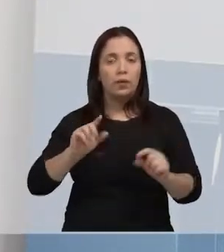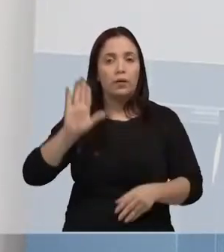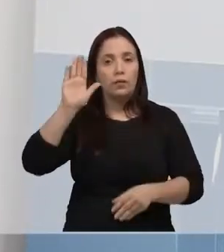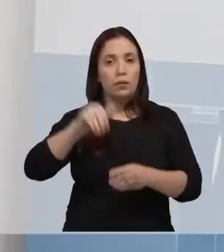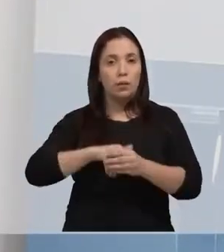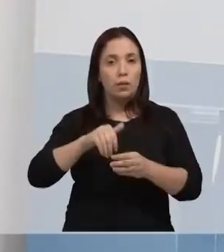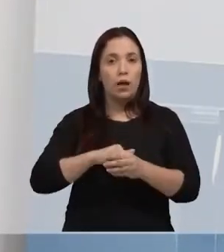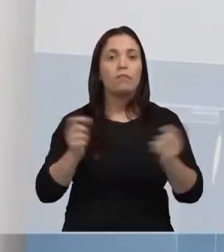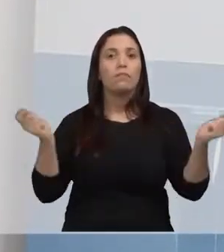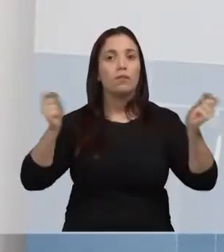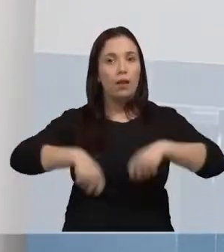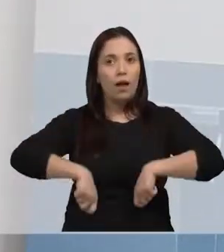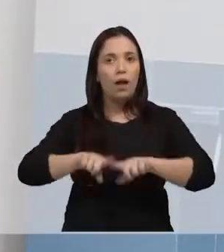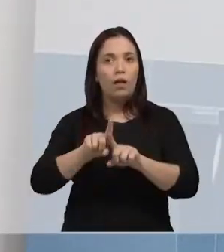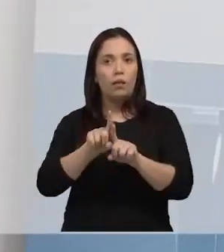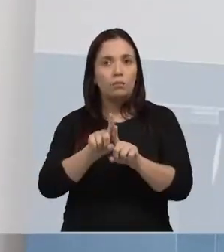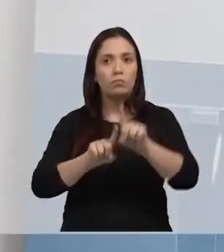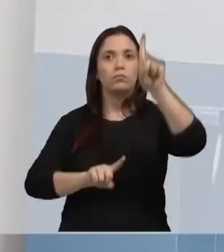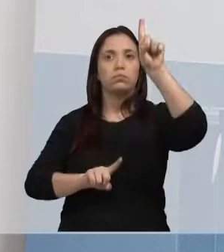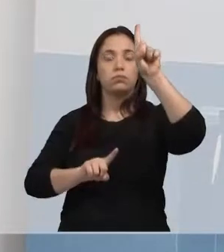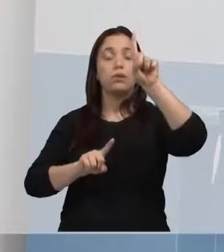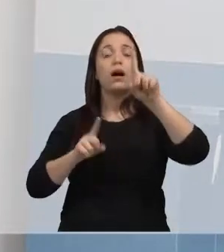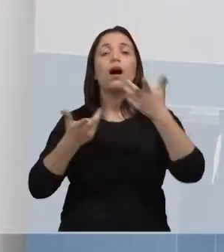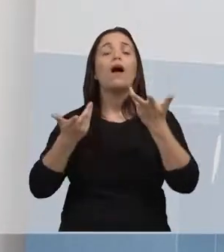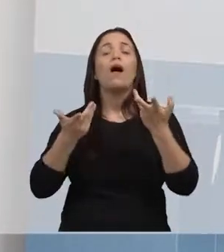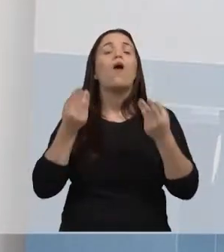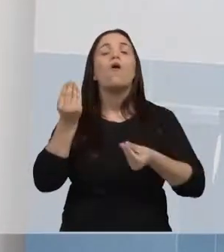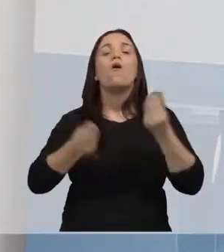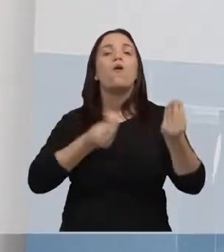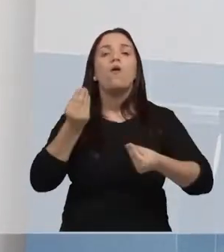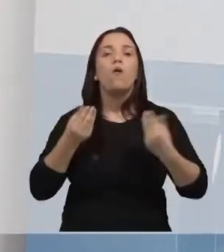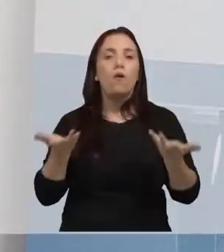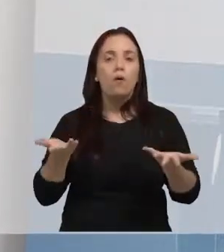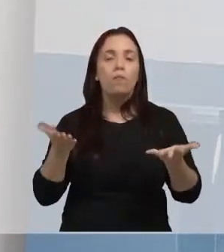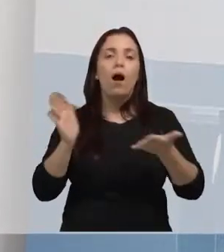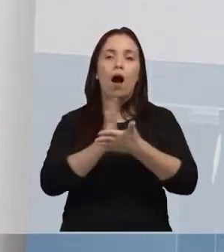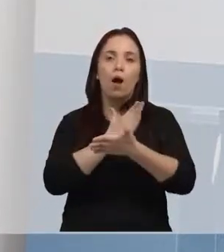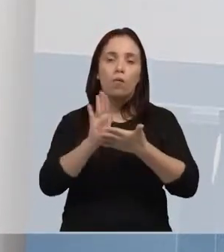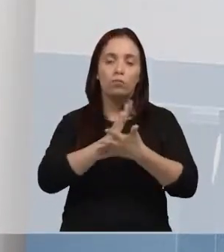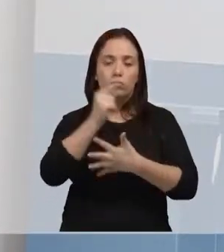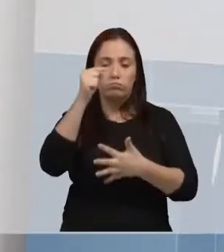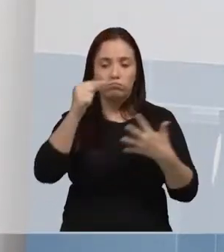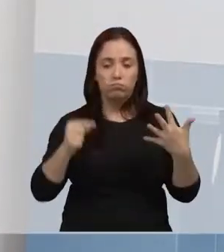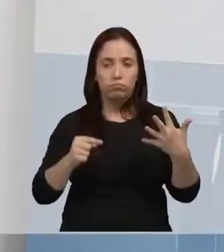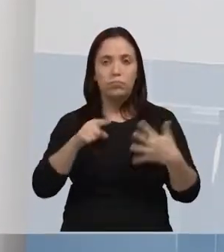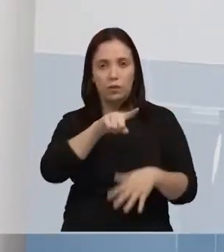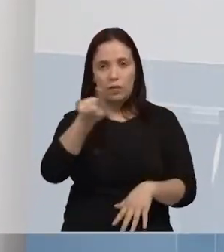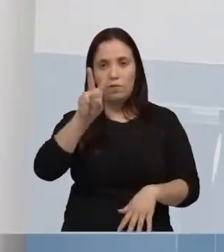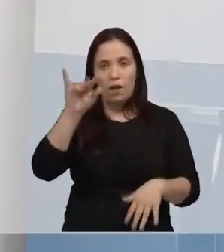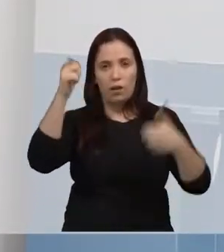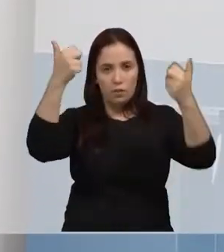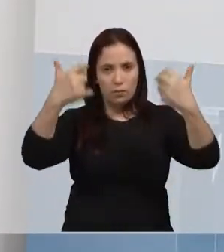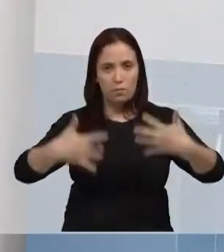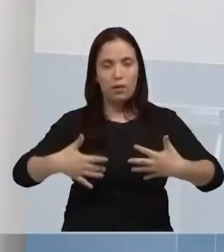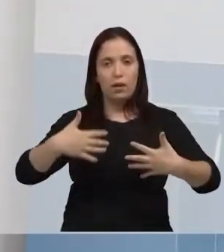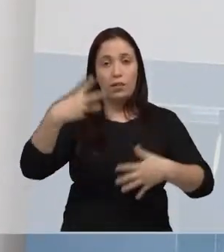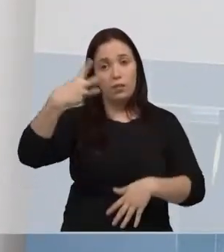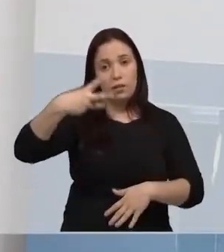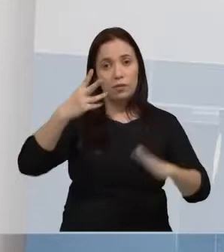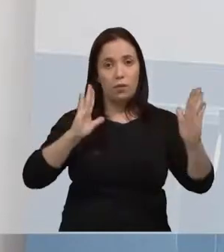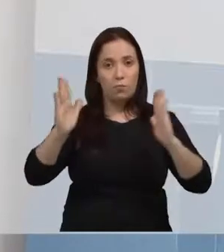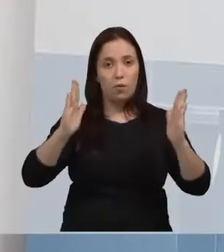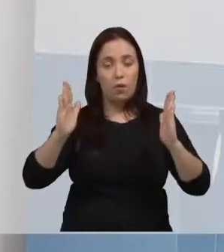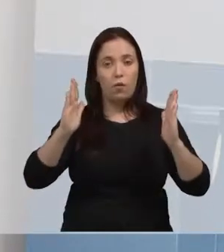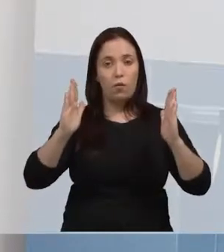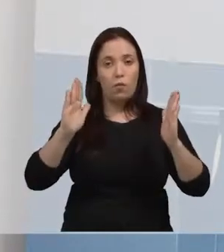pode decolar. Para decolar, alguns fatos estão acontecendo e você vai saber desses fatos já, no terceiro